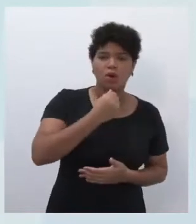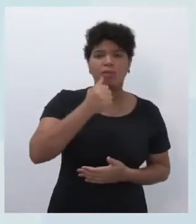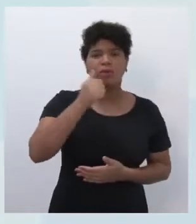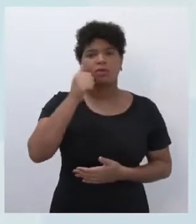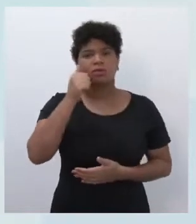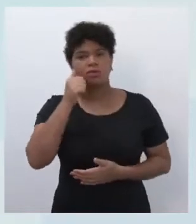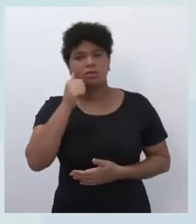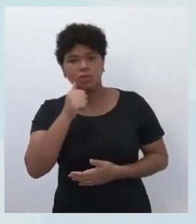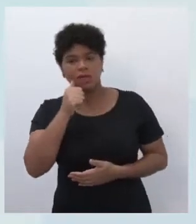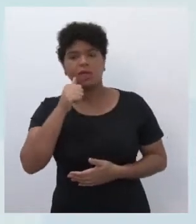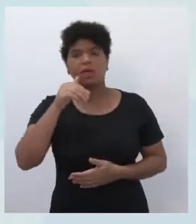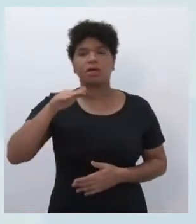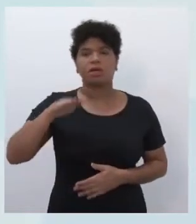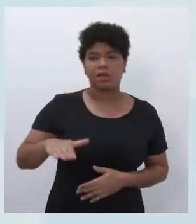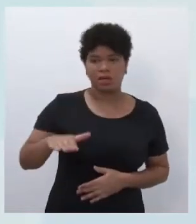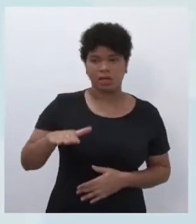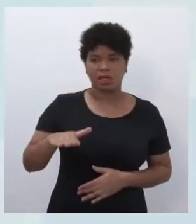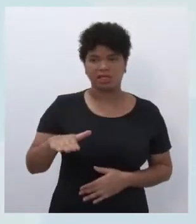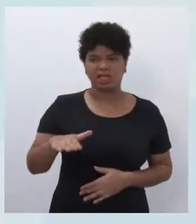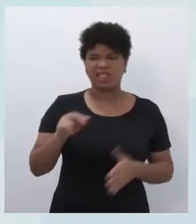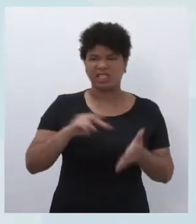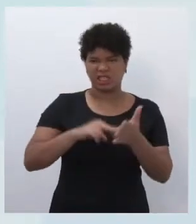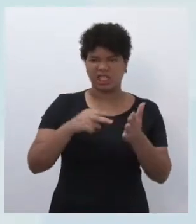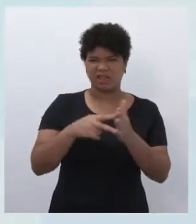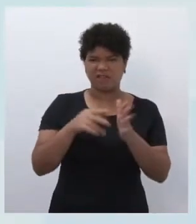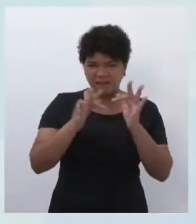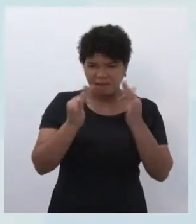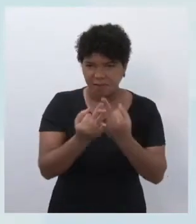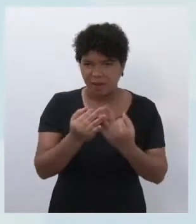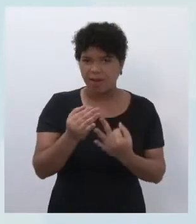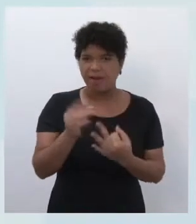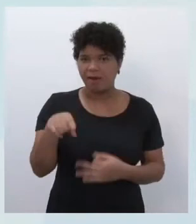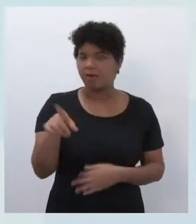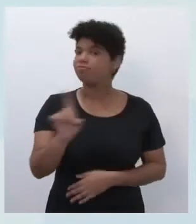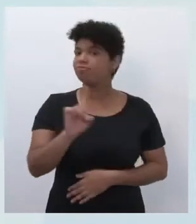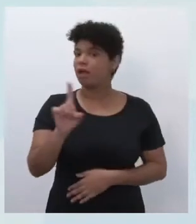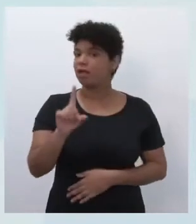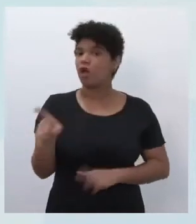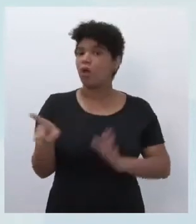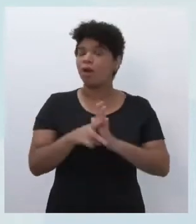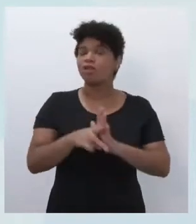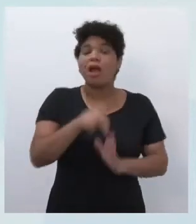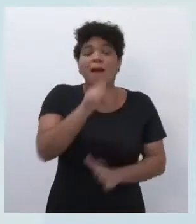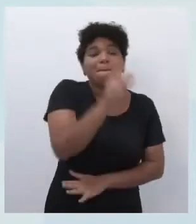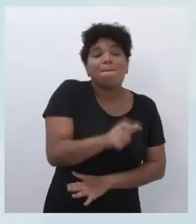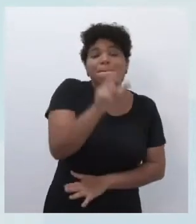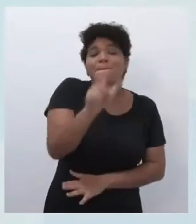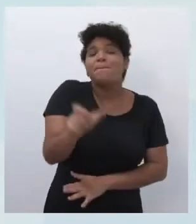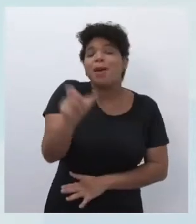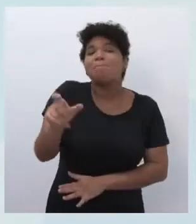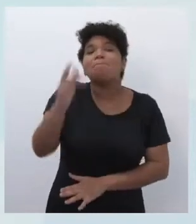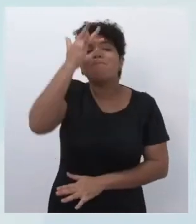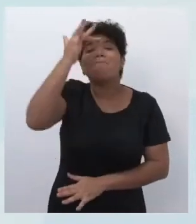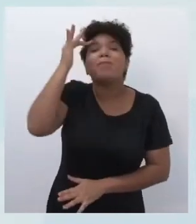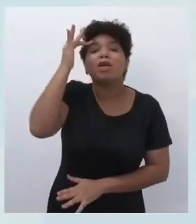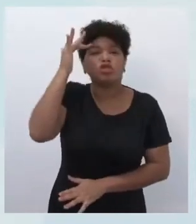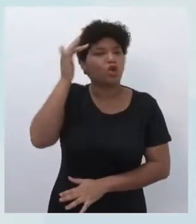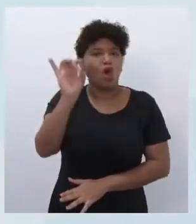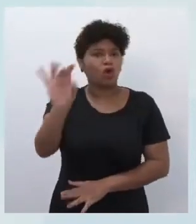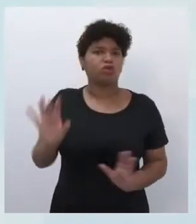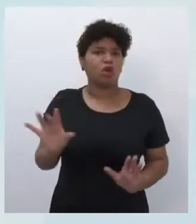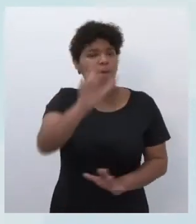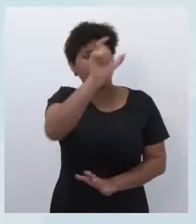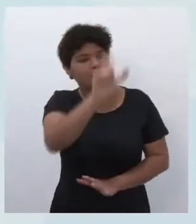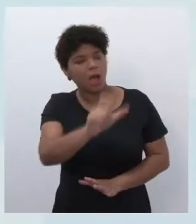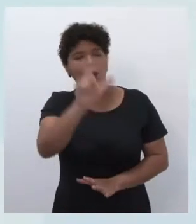família. Os estudantes terão que compreendê-las como representação de indivíduos. Dessa forma, devem saber registrar o